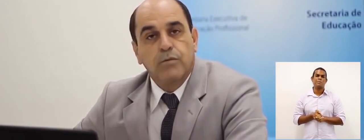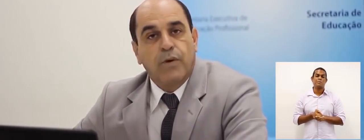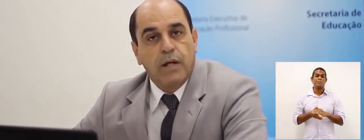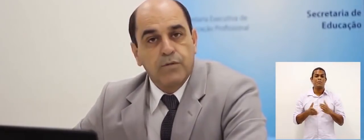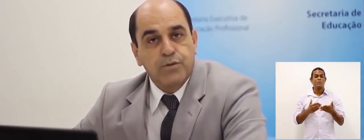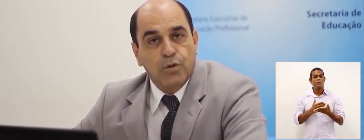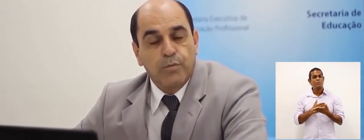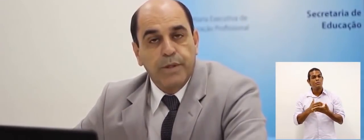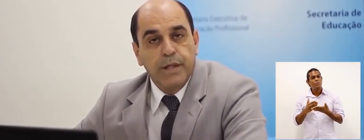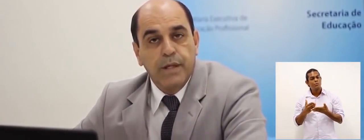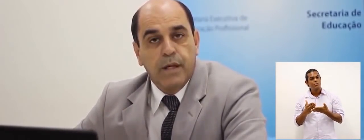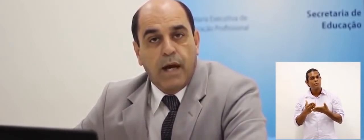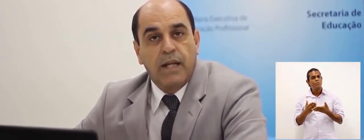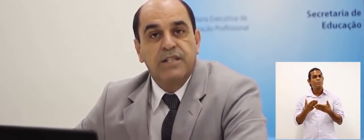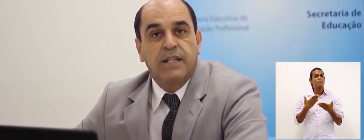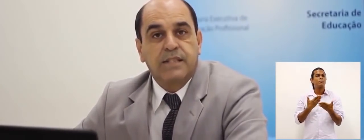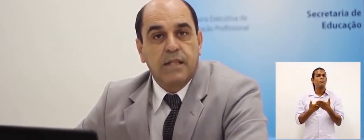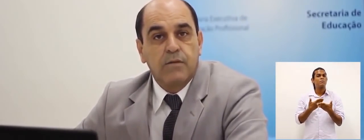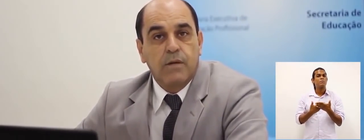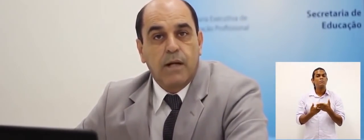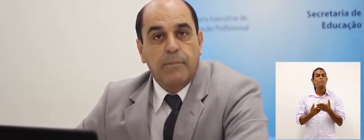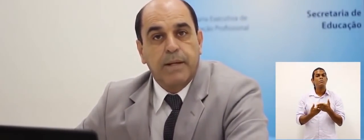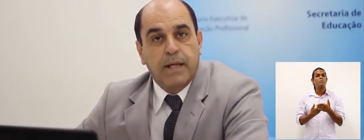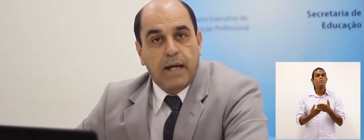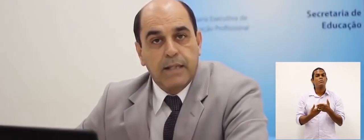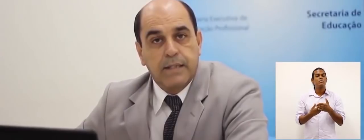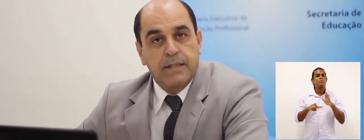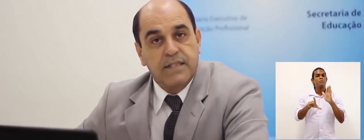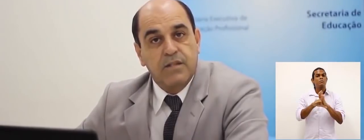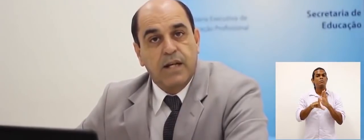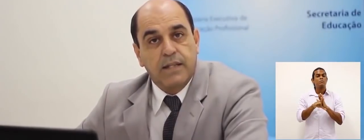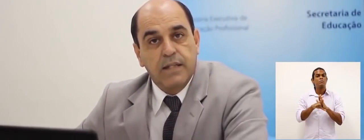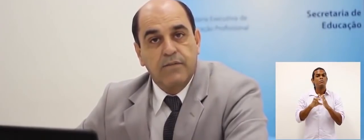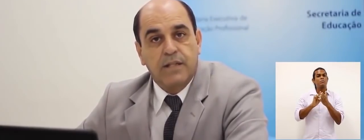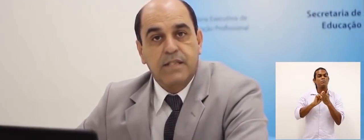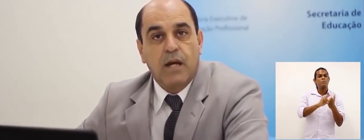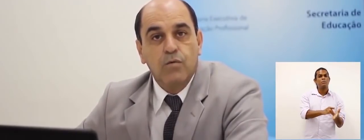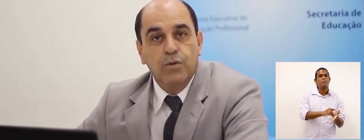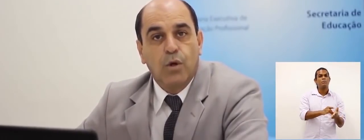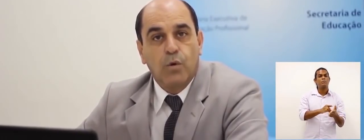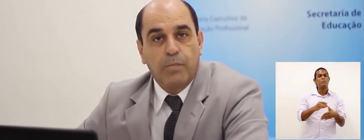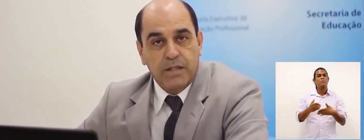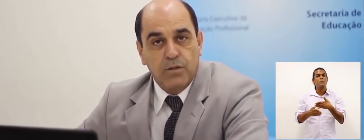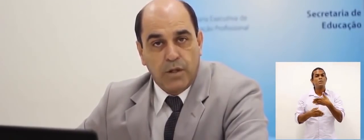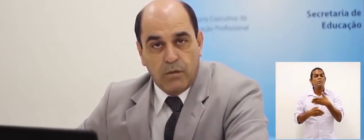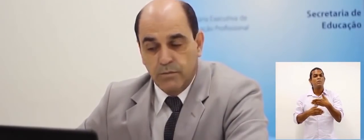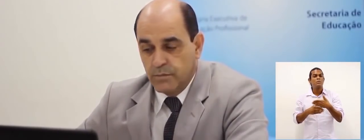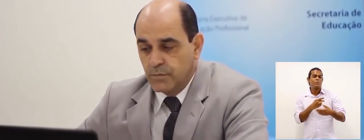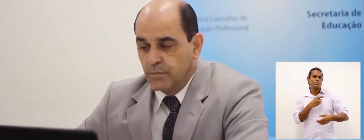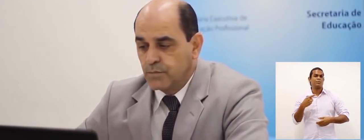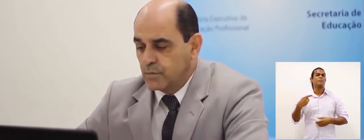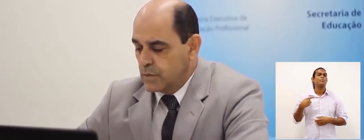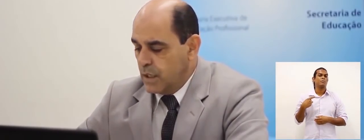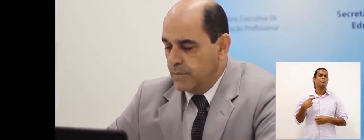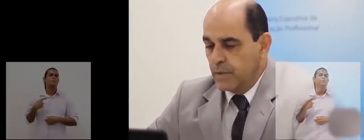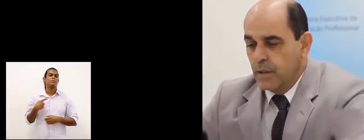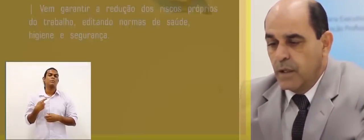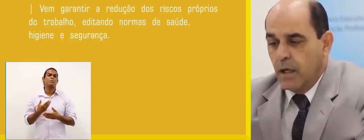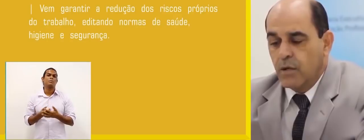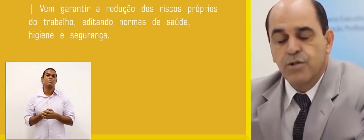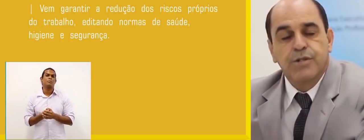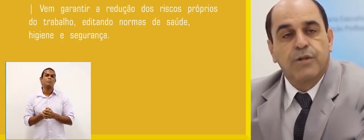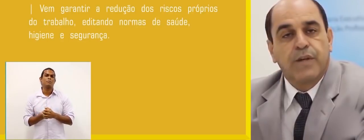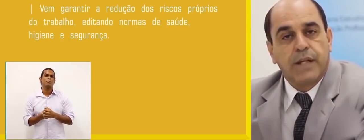começar então falando sobre a legislação aplicada, a legislação relativa à saúde ocupacional,